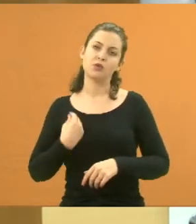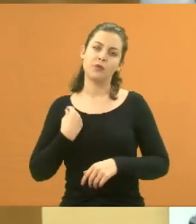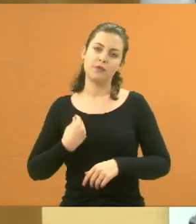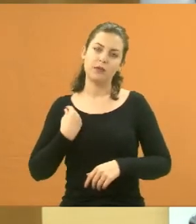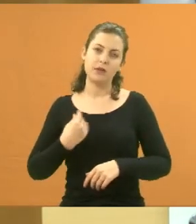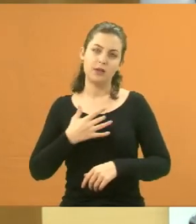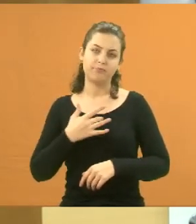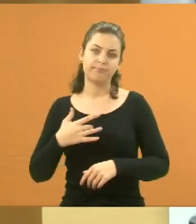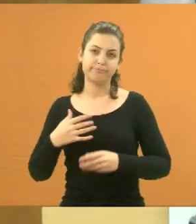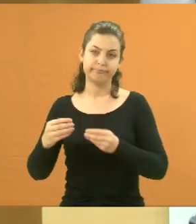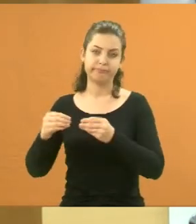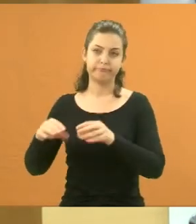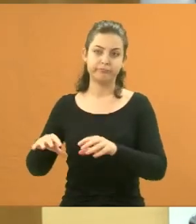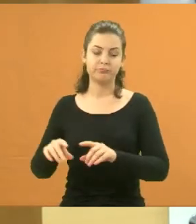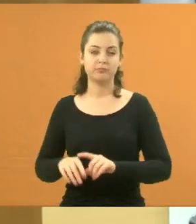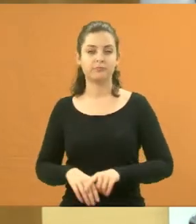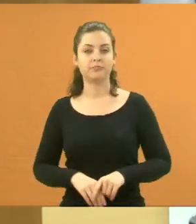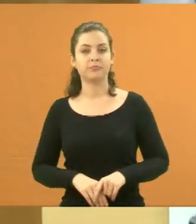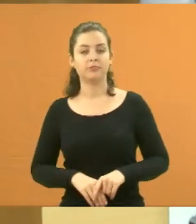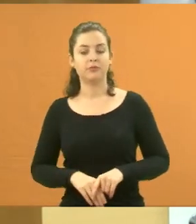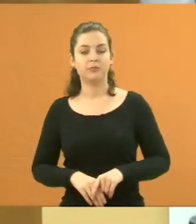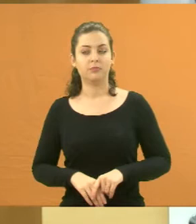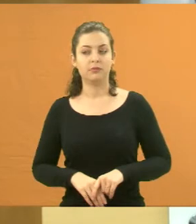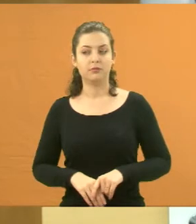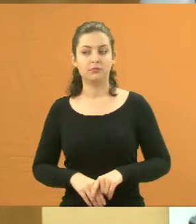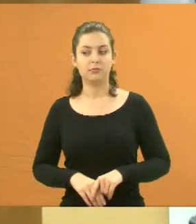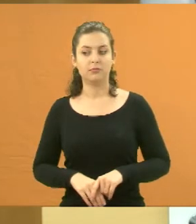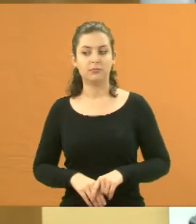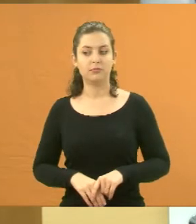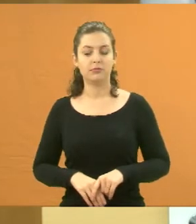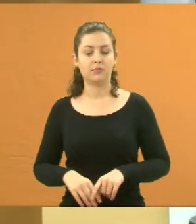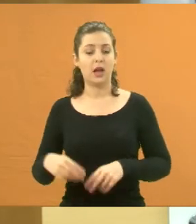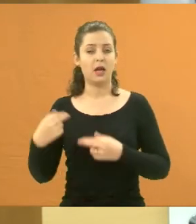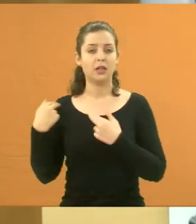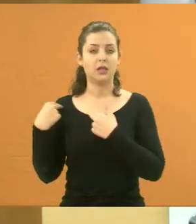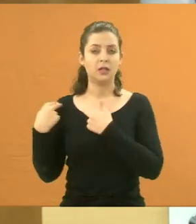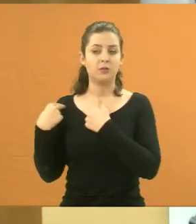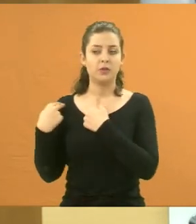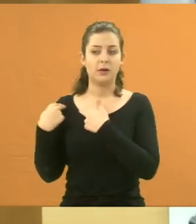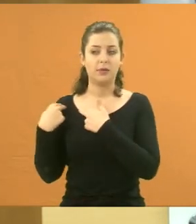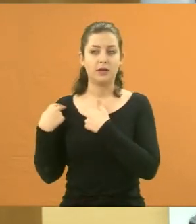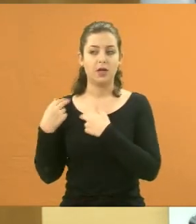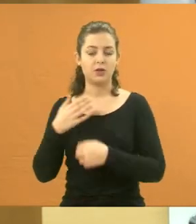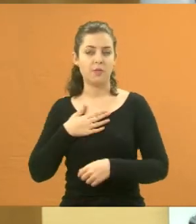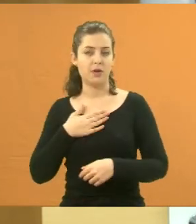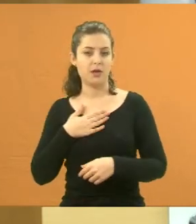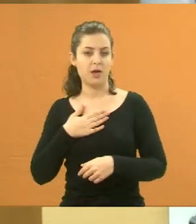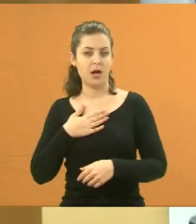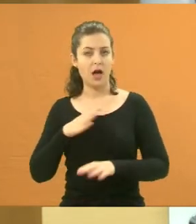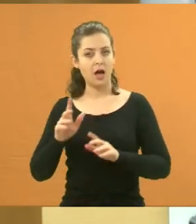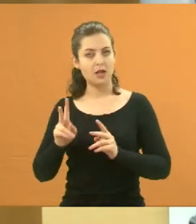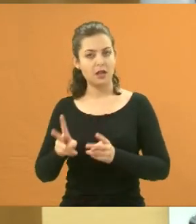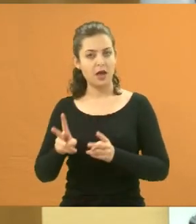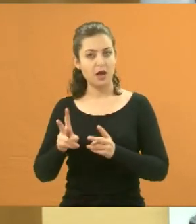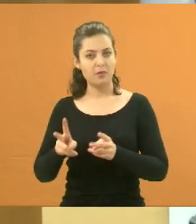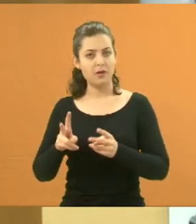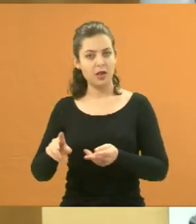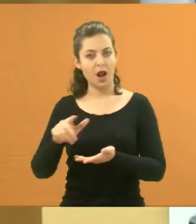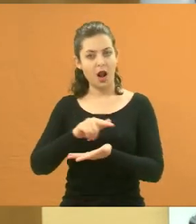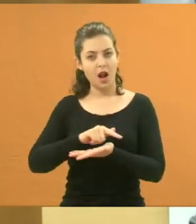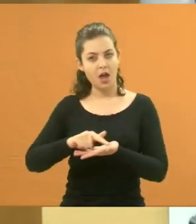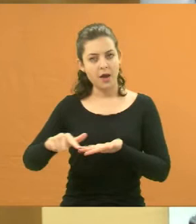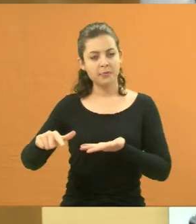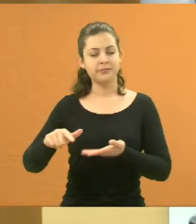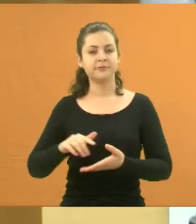vida, mas eu volto entendendo a minha responsabilidade de proprietário do terreno, manter-o limpo, mas